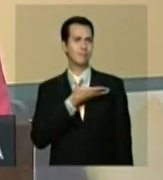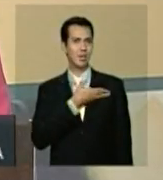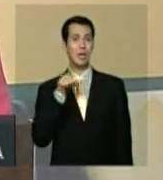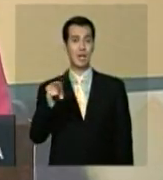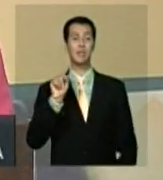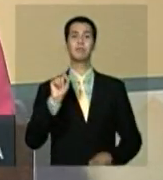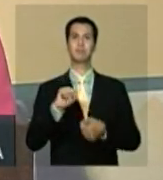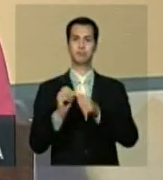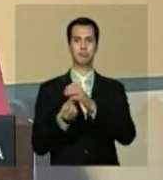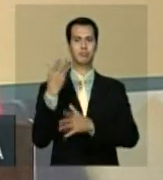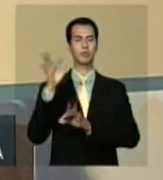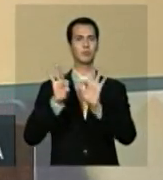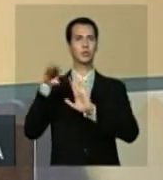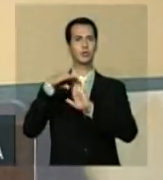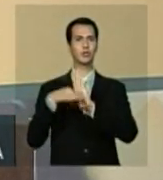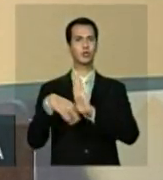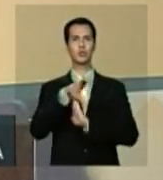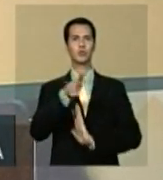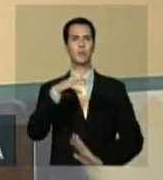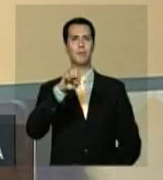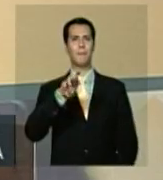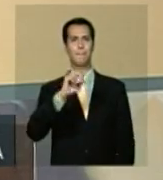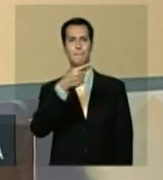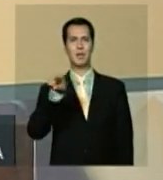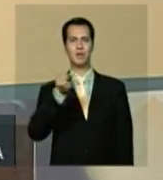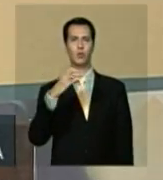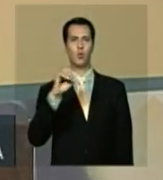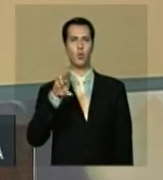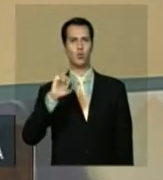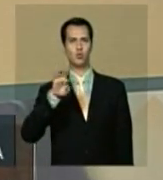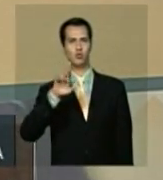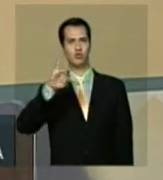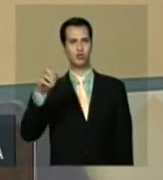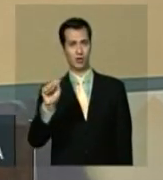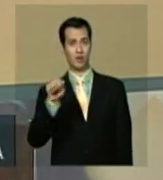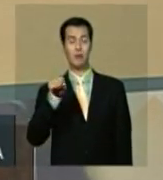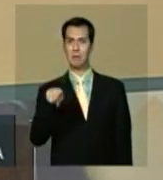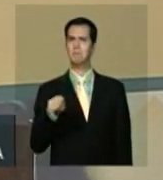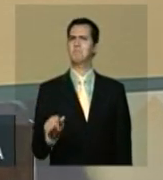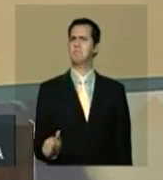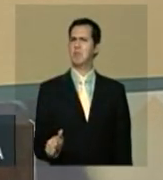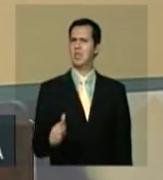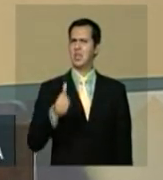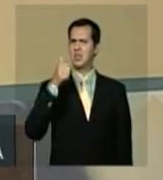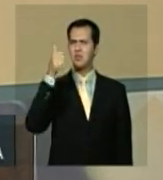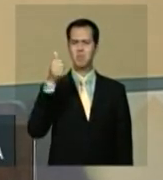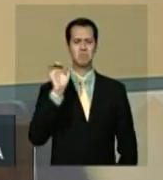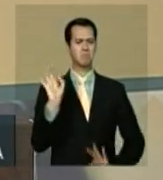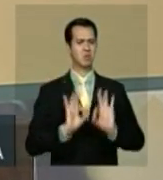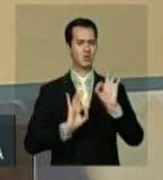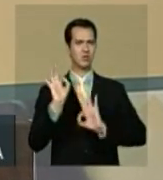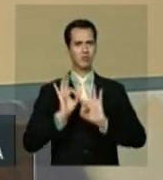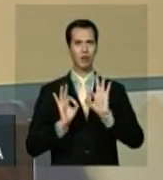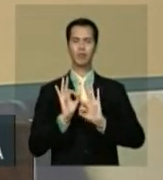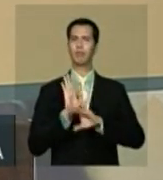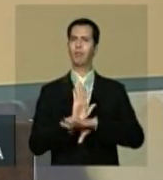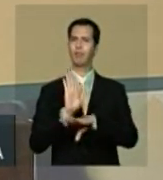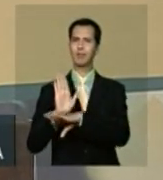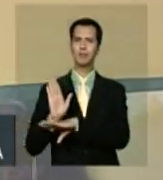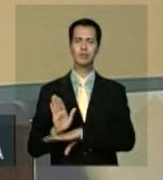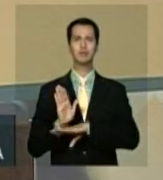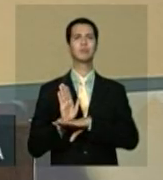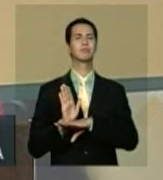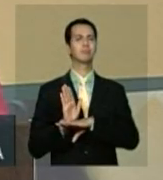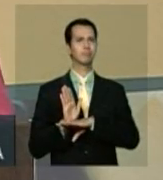mãe coruja Sem dúvida um dos melhores programas desenvolvidos em todo o